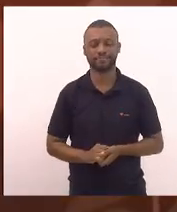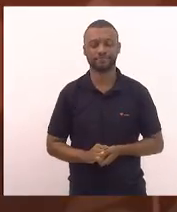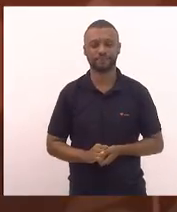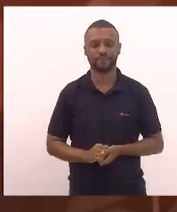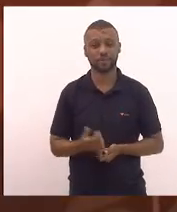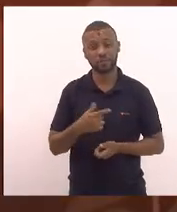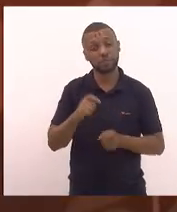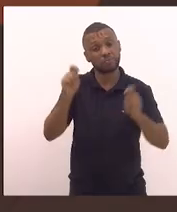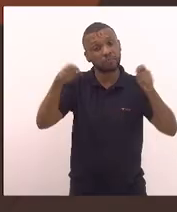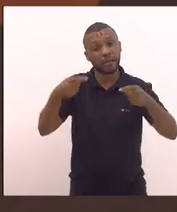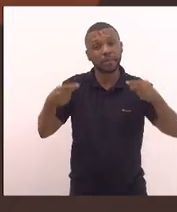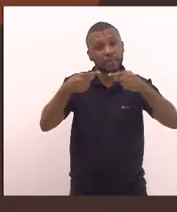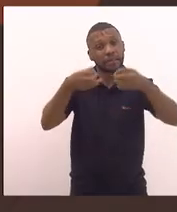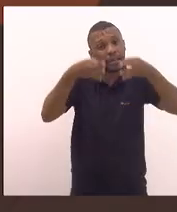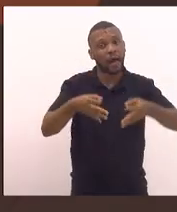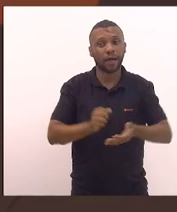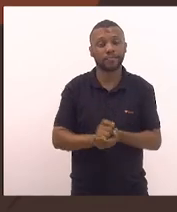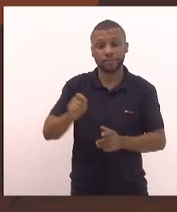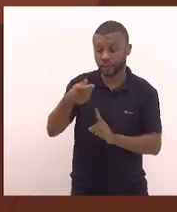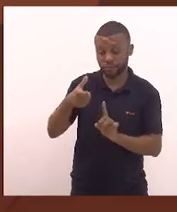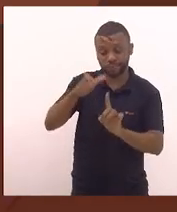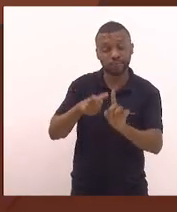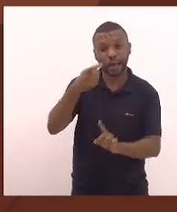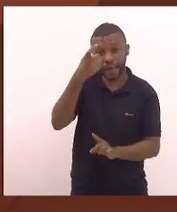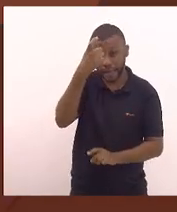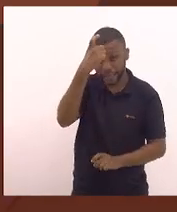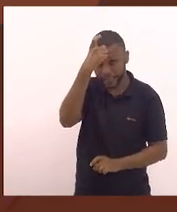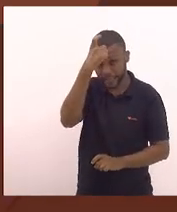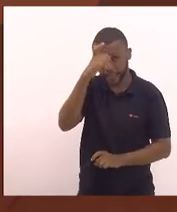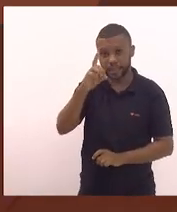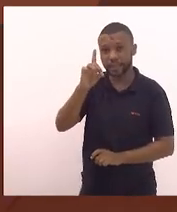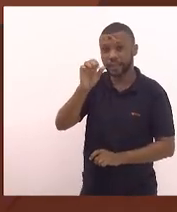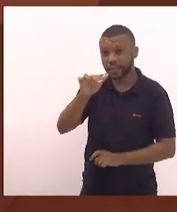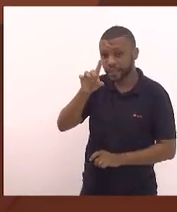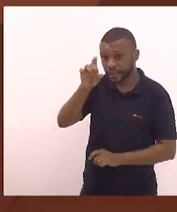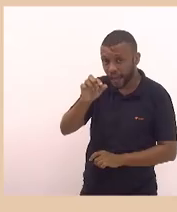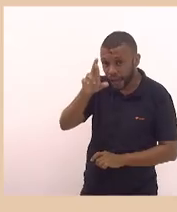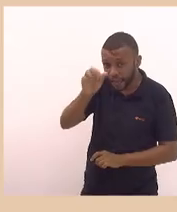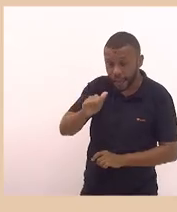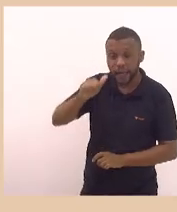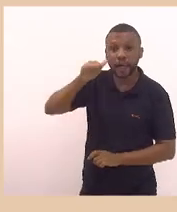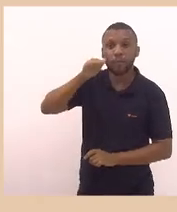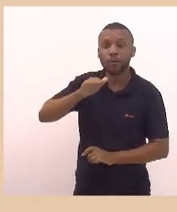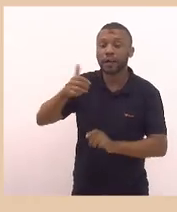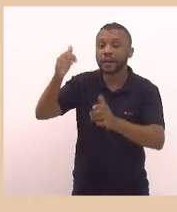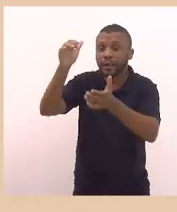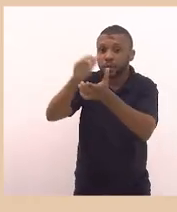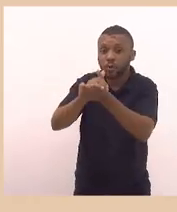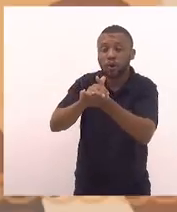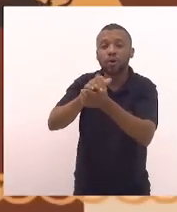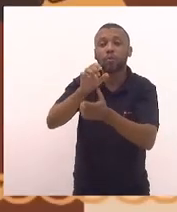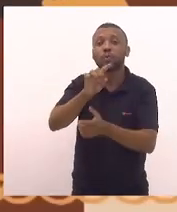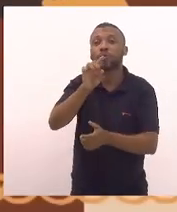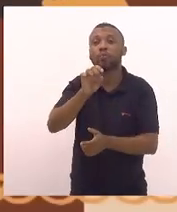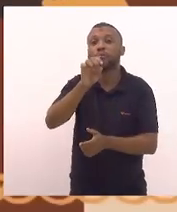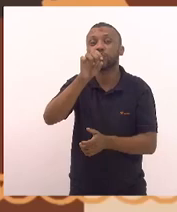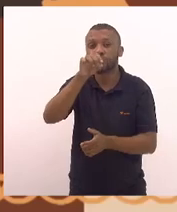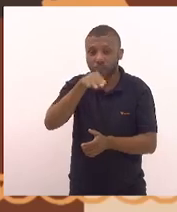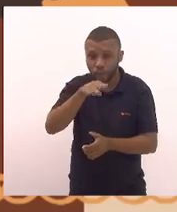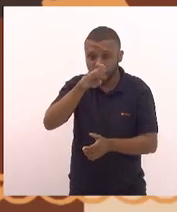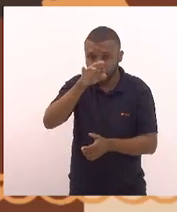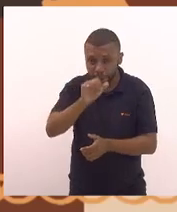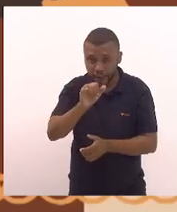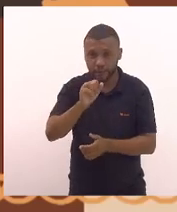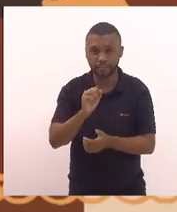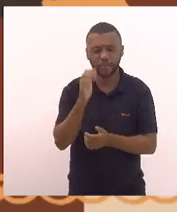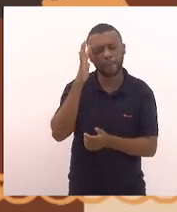Comigo tudo dá certo. A Dandara, pessoal, não só foi a mulher do Zumbi dos Palmares. Quando eu pensei em